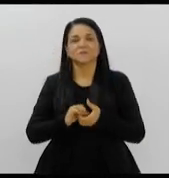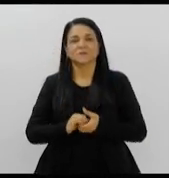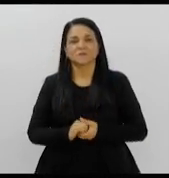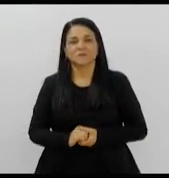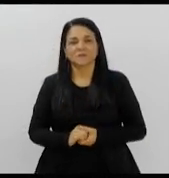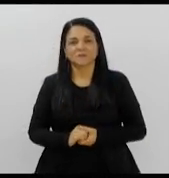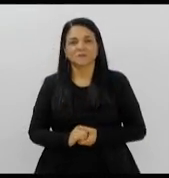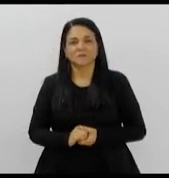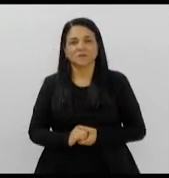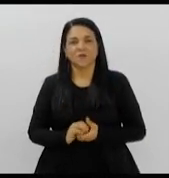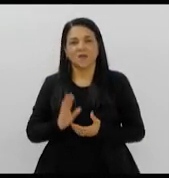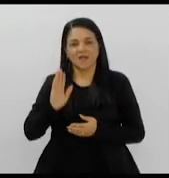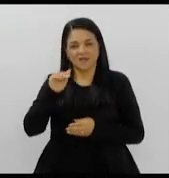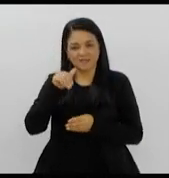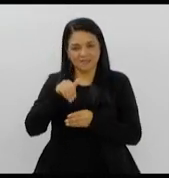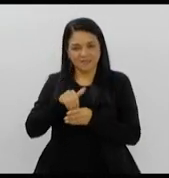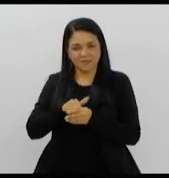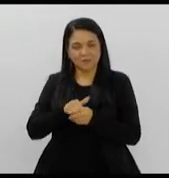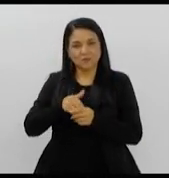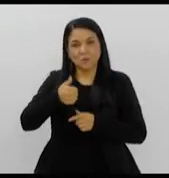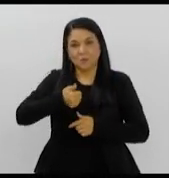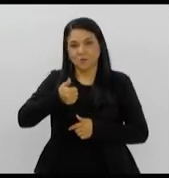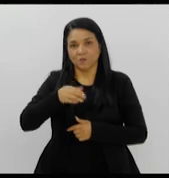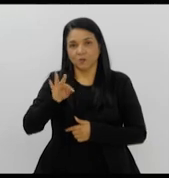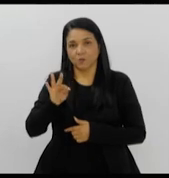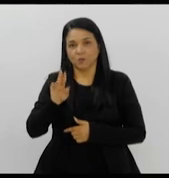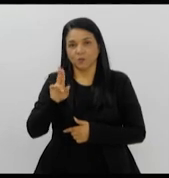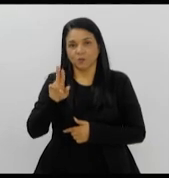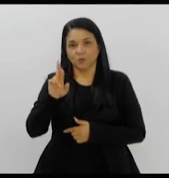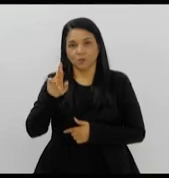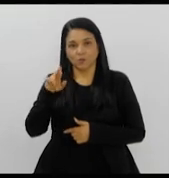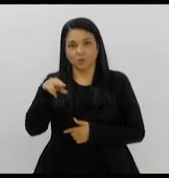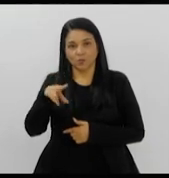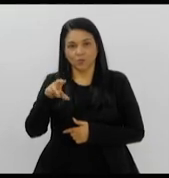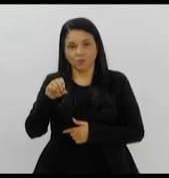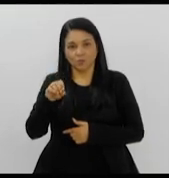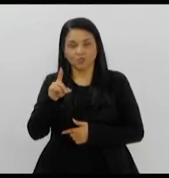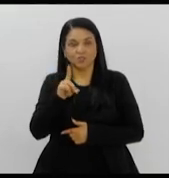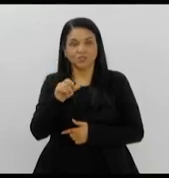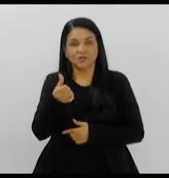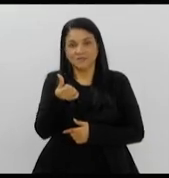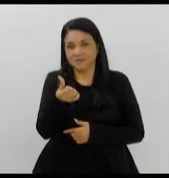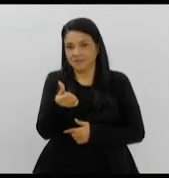que, com as eleições de primeiro turno em 6 de outubro,